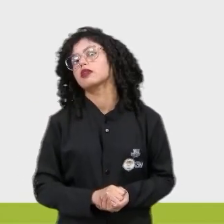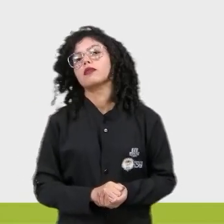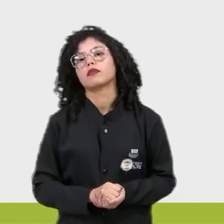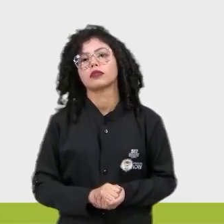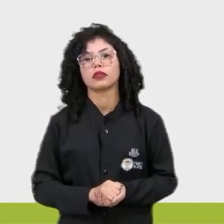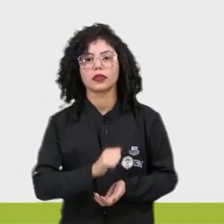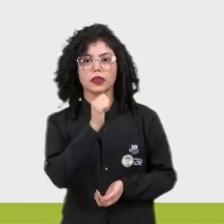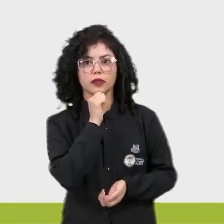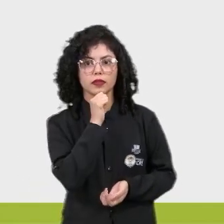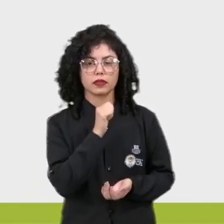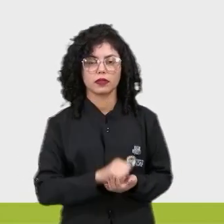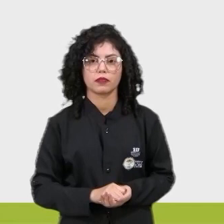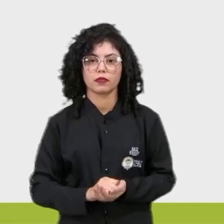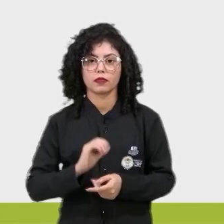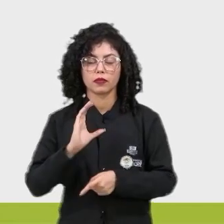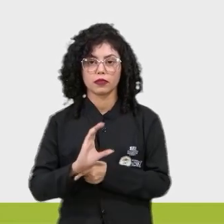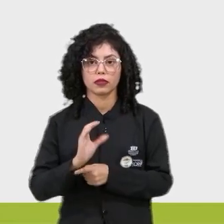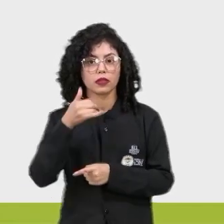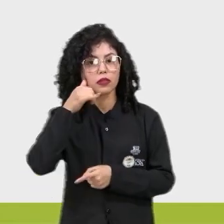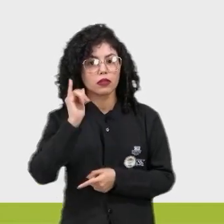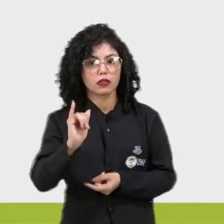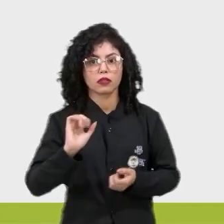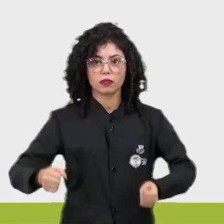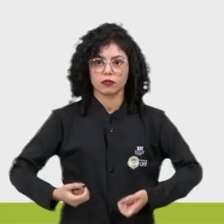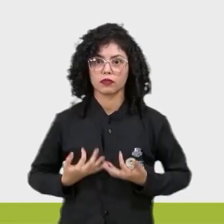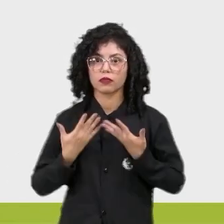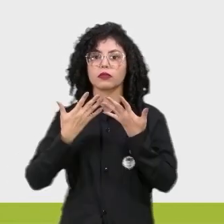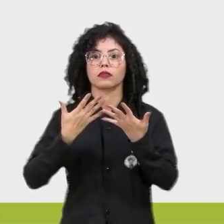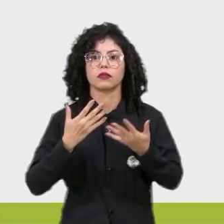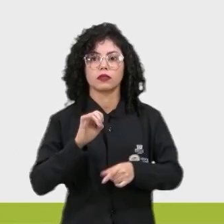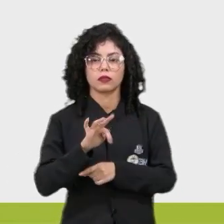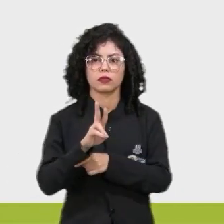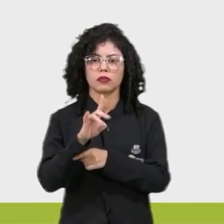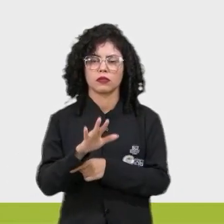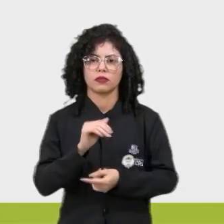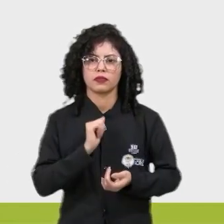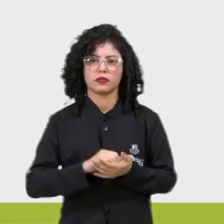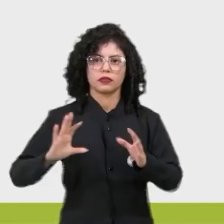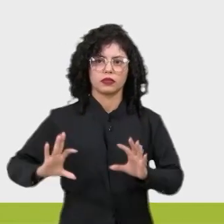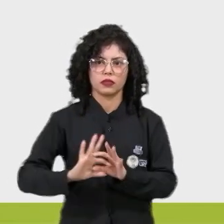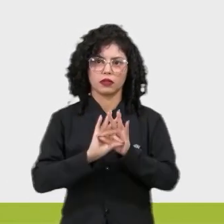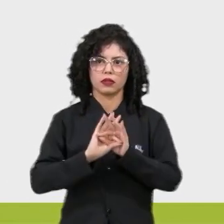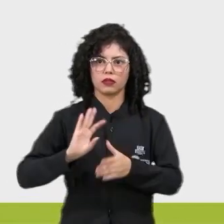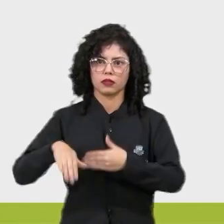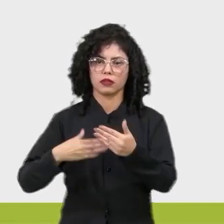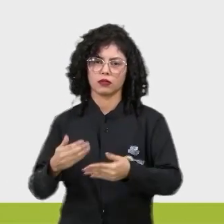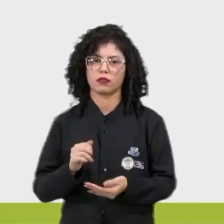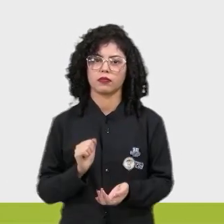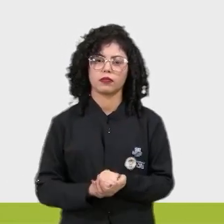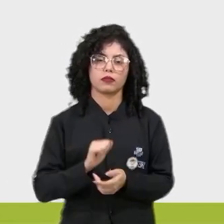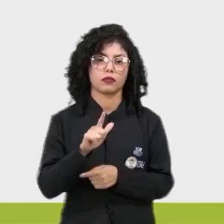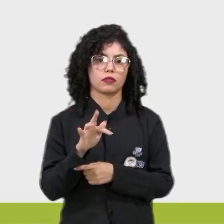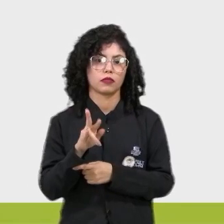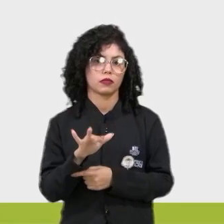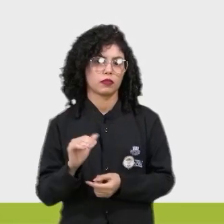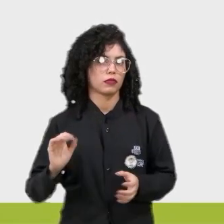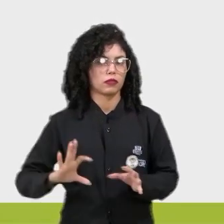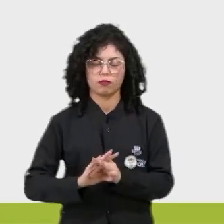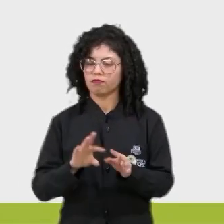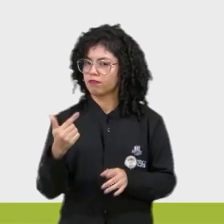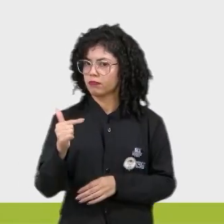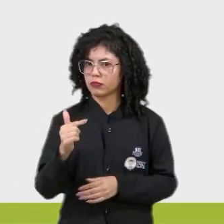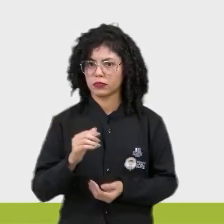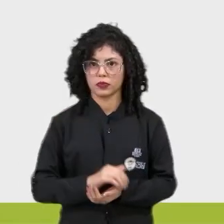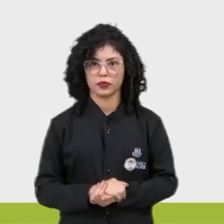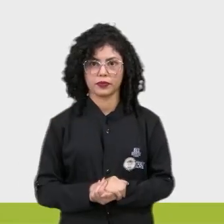tá? Letra C. Evitar a manifestação de urticárias, comumente relacionadas a processos alérgicos. Não tem relação aí